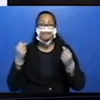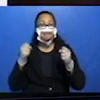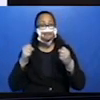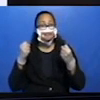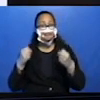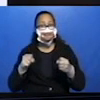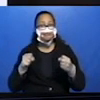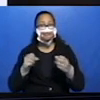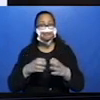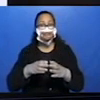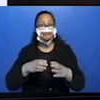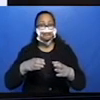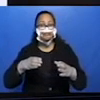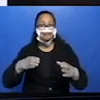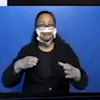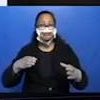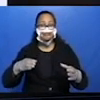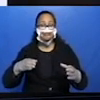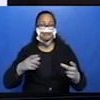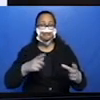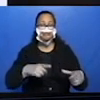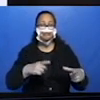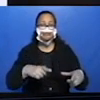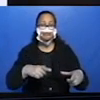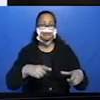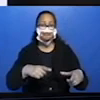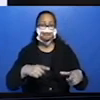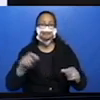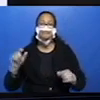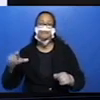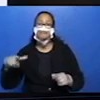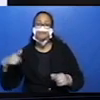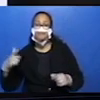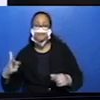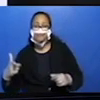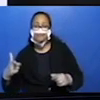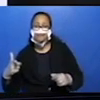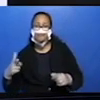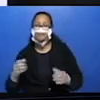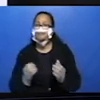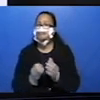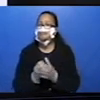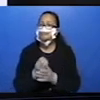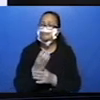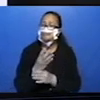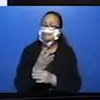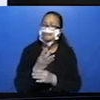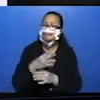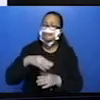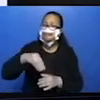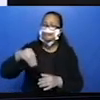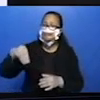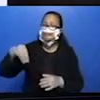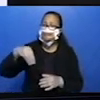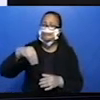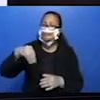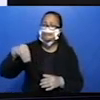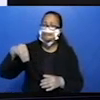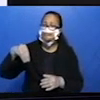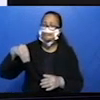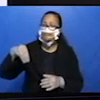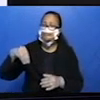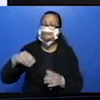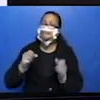bastante espaço. Outras, como as plantas aromáticas, podem ser cultivadas em espaços